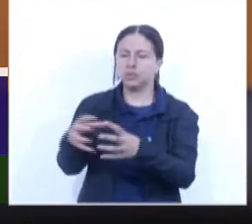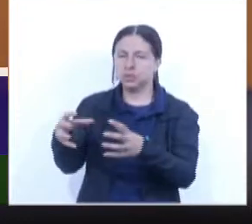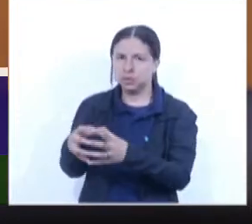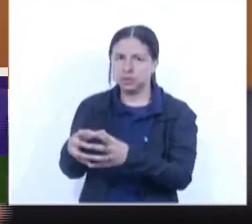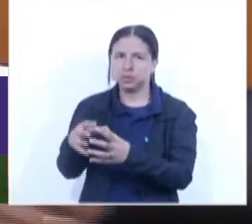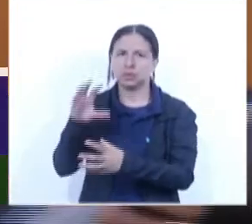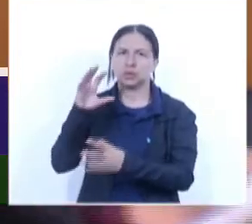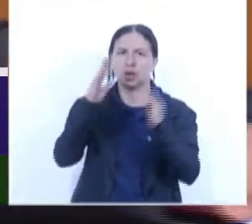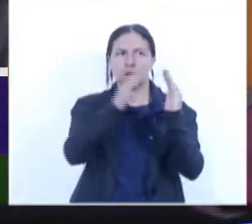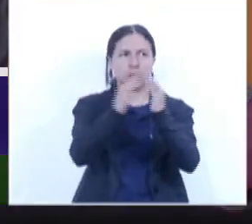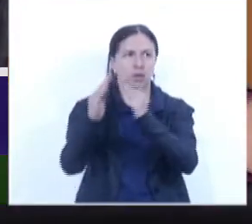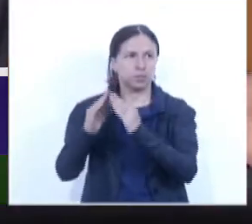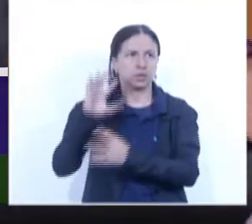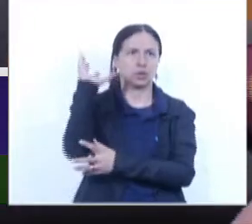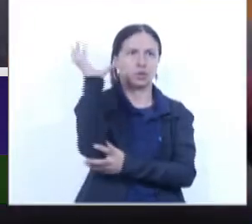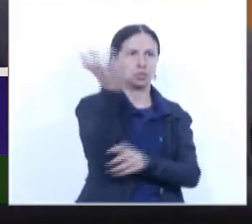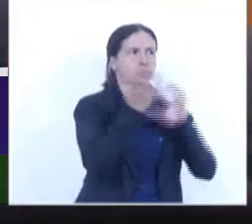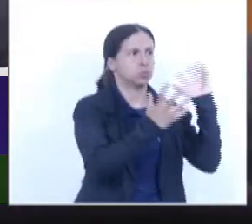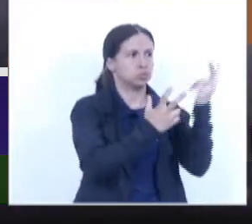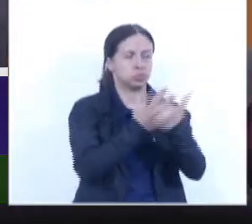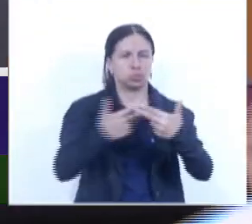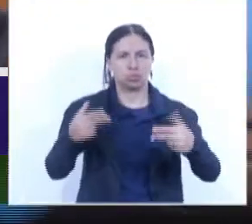e urbanismo